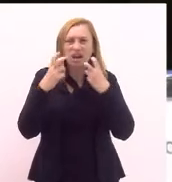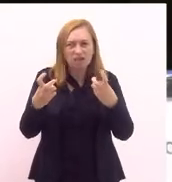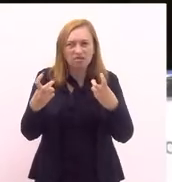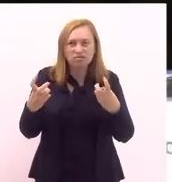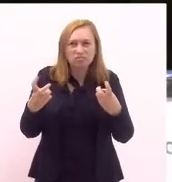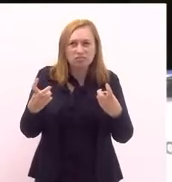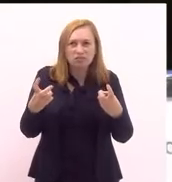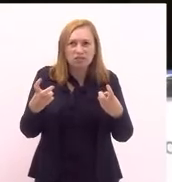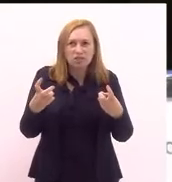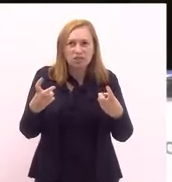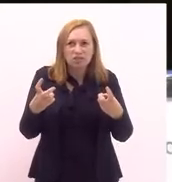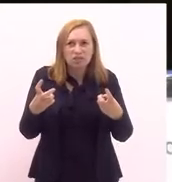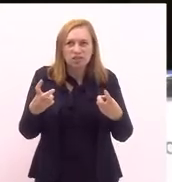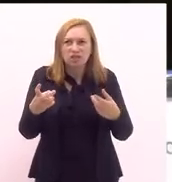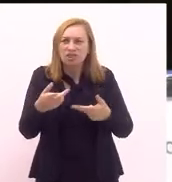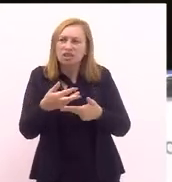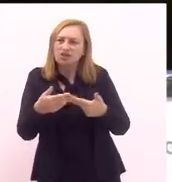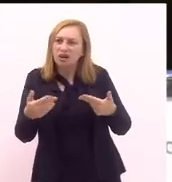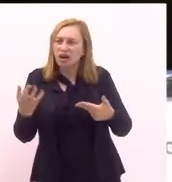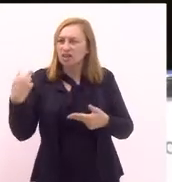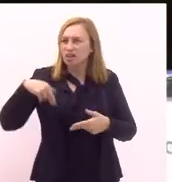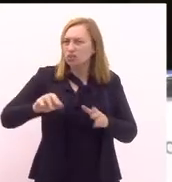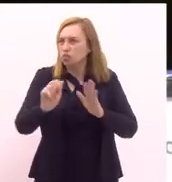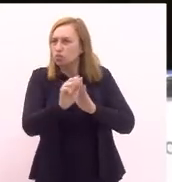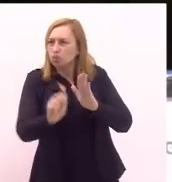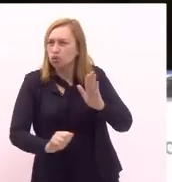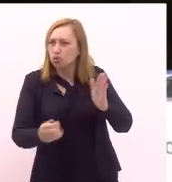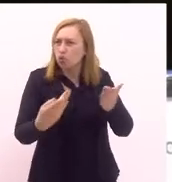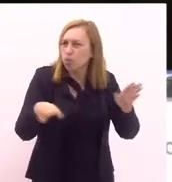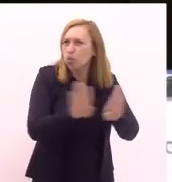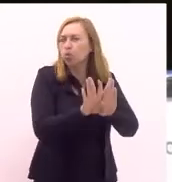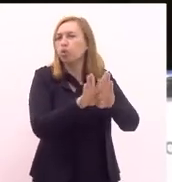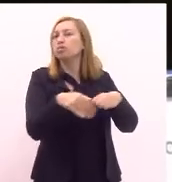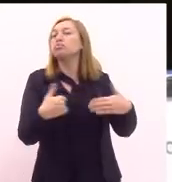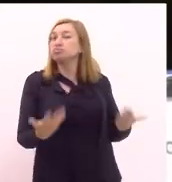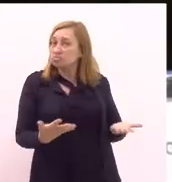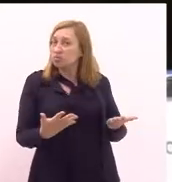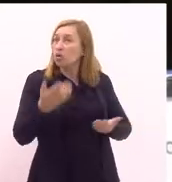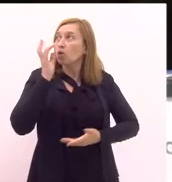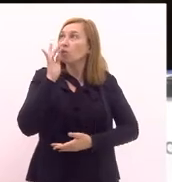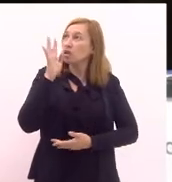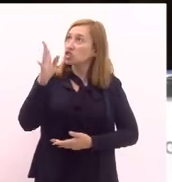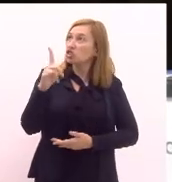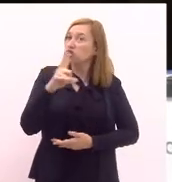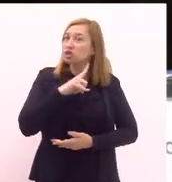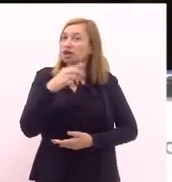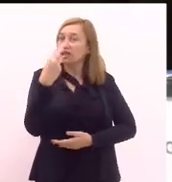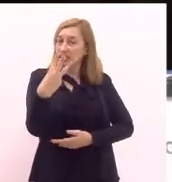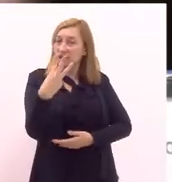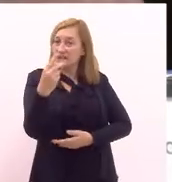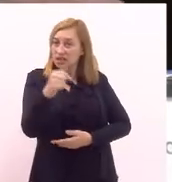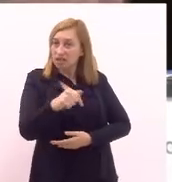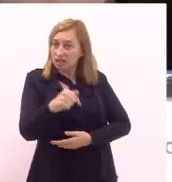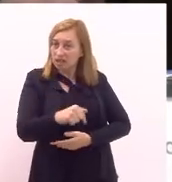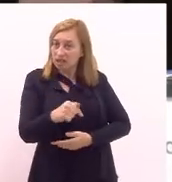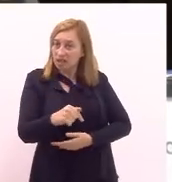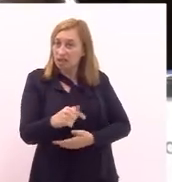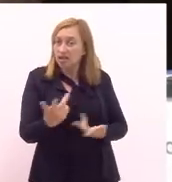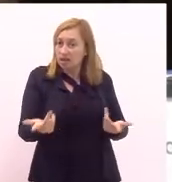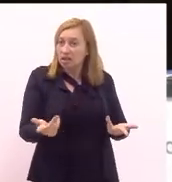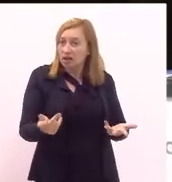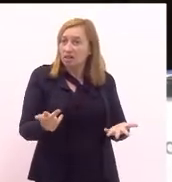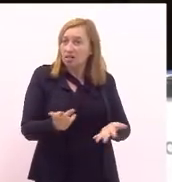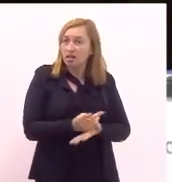bom som que tais religiões e terreiros devem fechar eu imagino que há pelo menos três equívocos que estão acontecendo